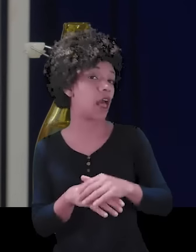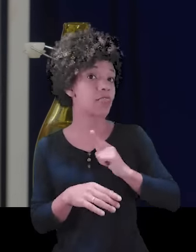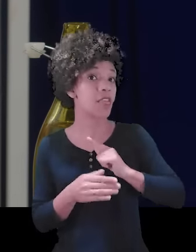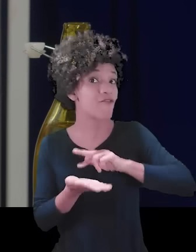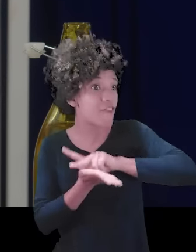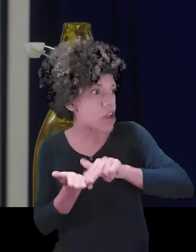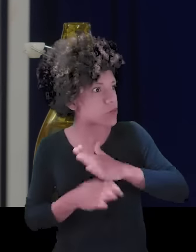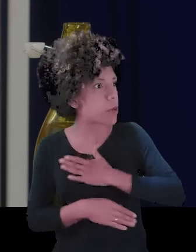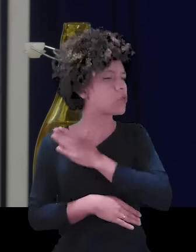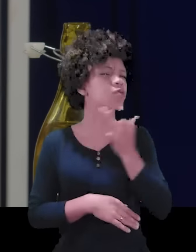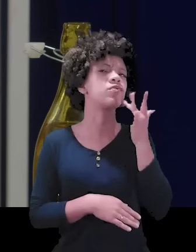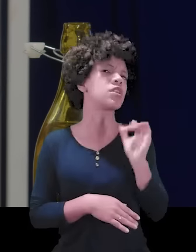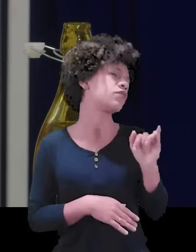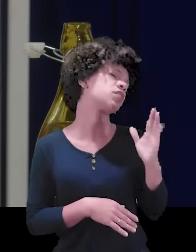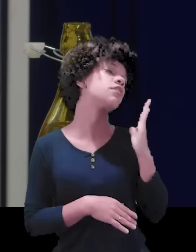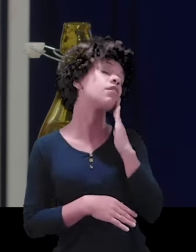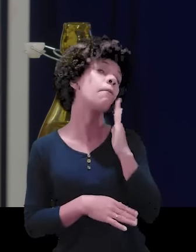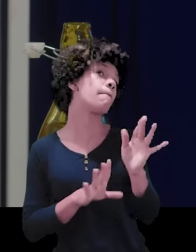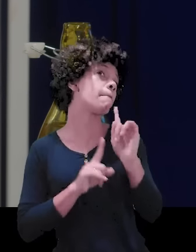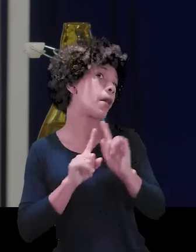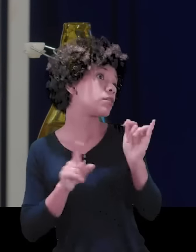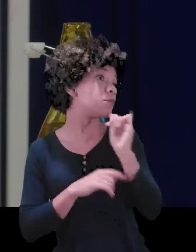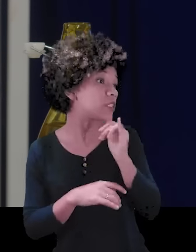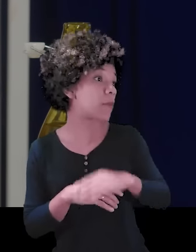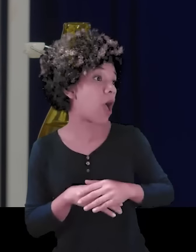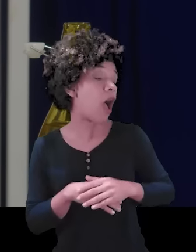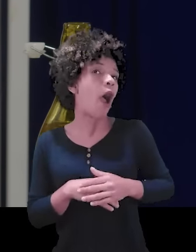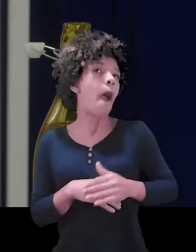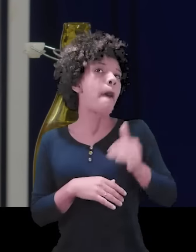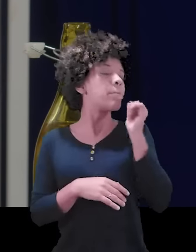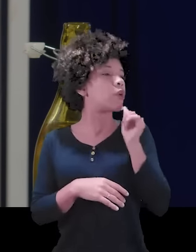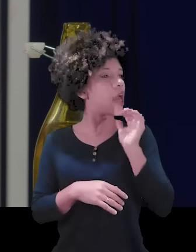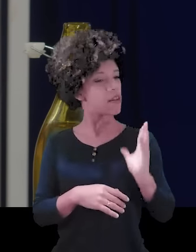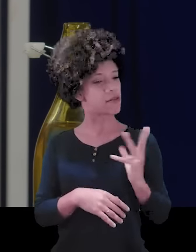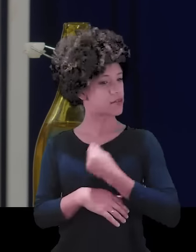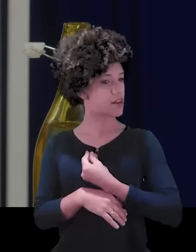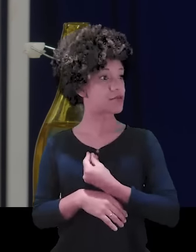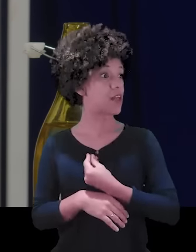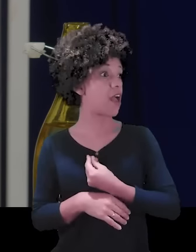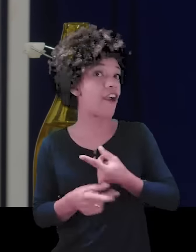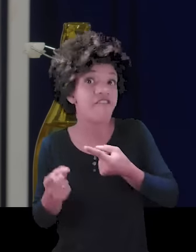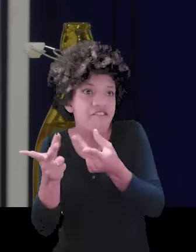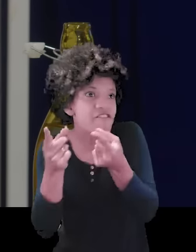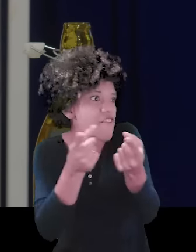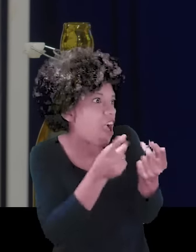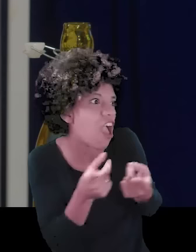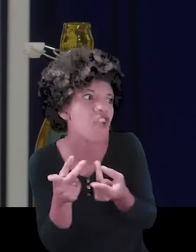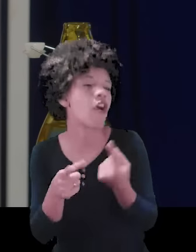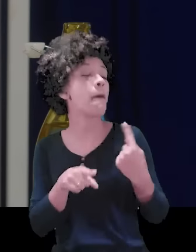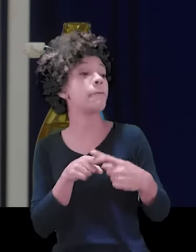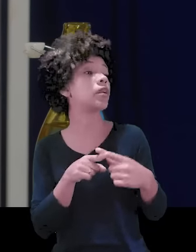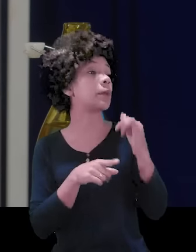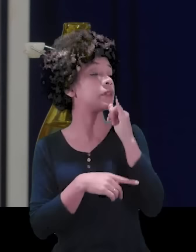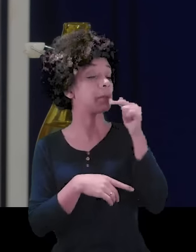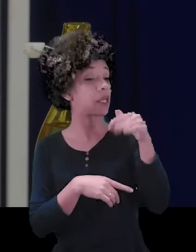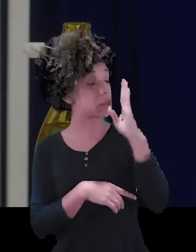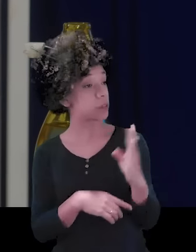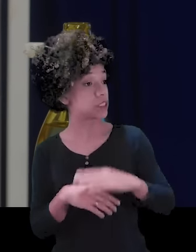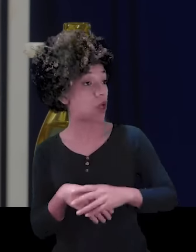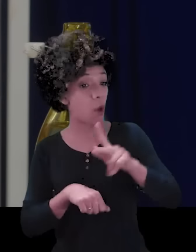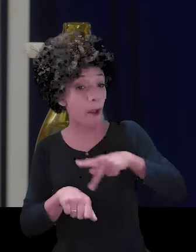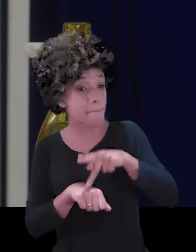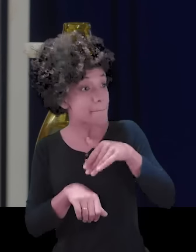então não sei se você sabia o por exemplo mulheres trans são muito engraçadas Porque aqui no Brasil por exemplo a